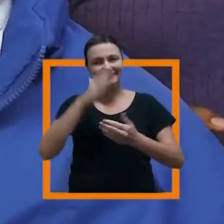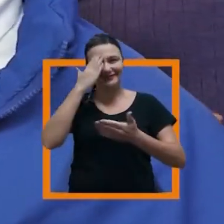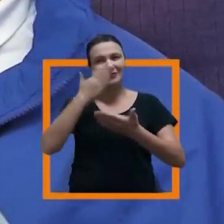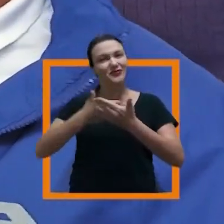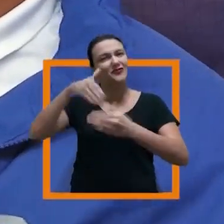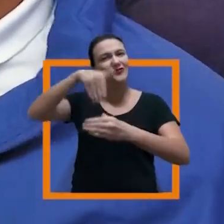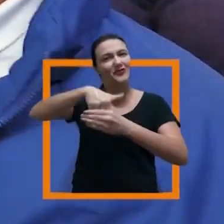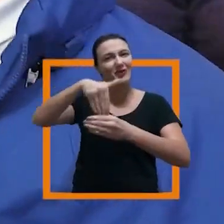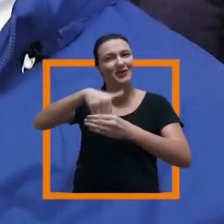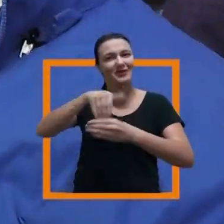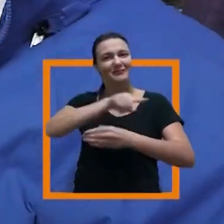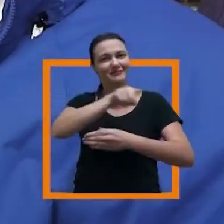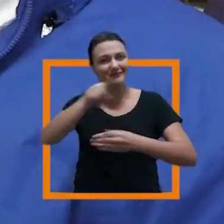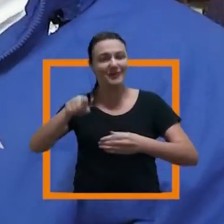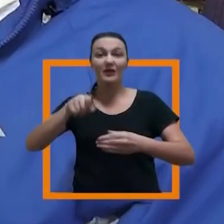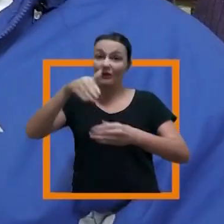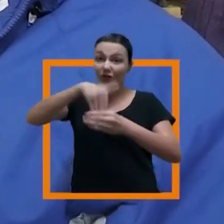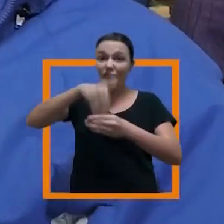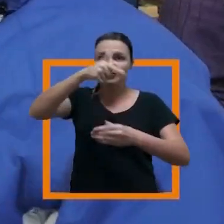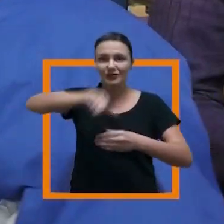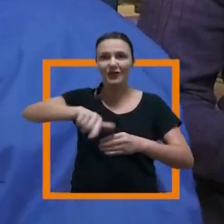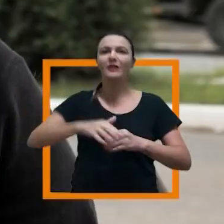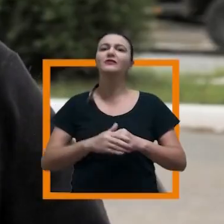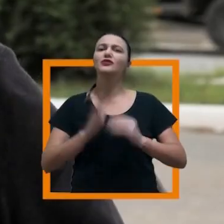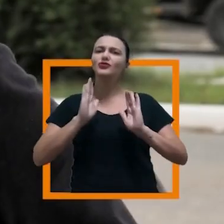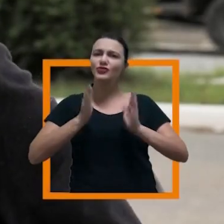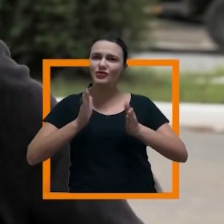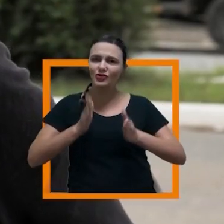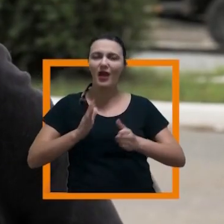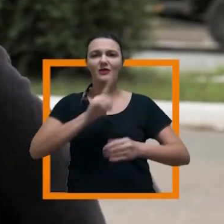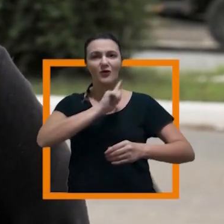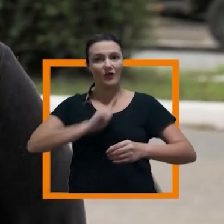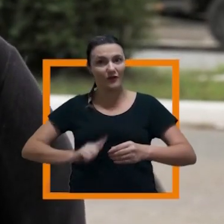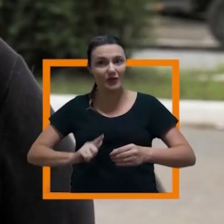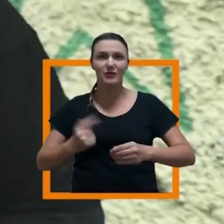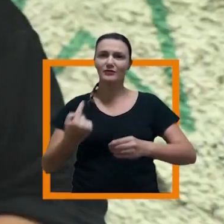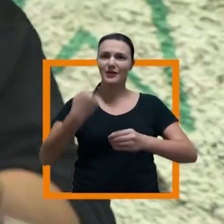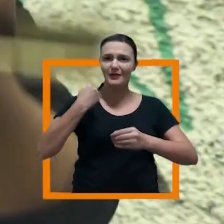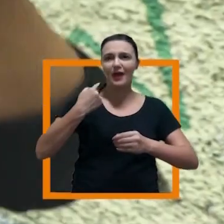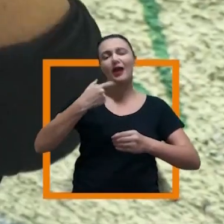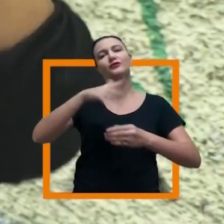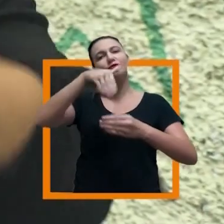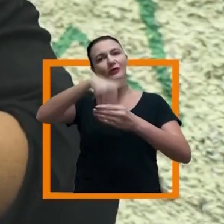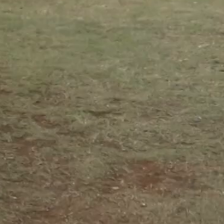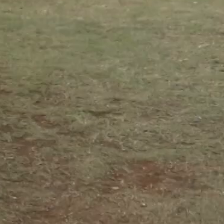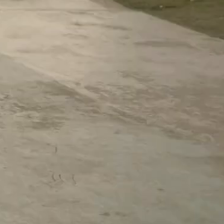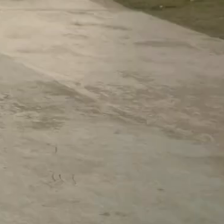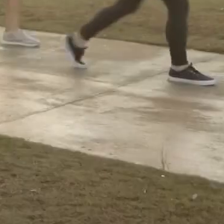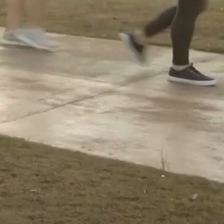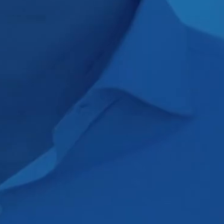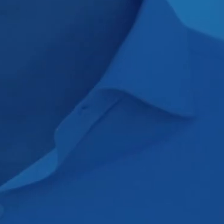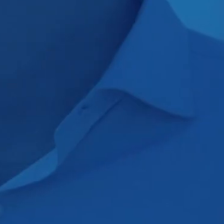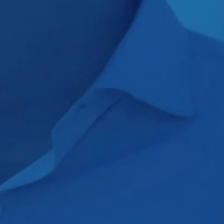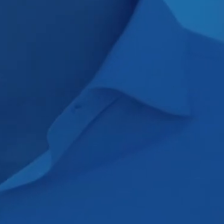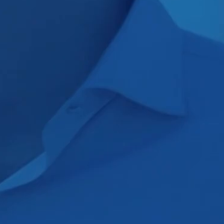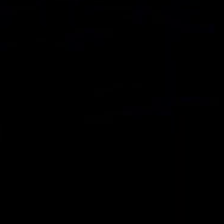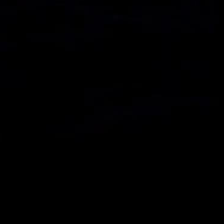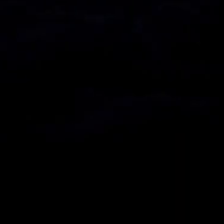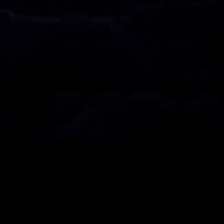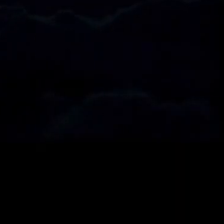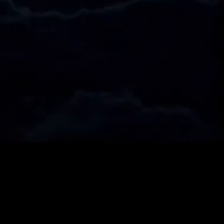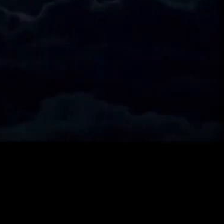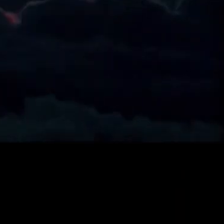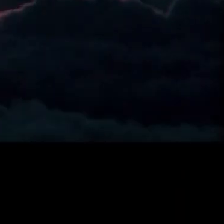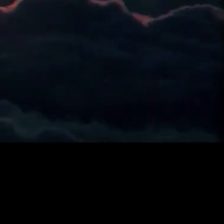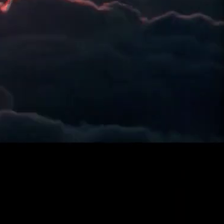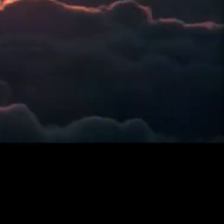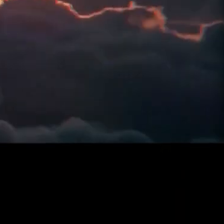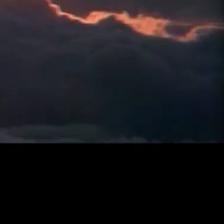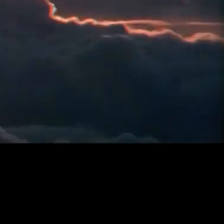preço